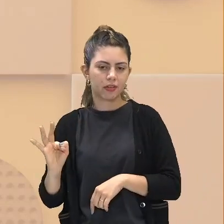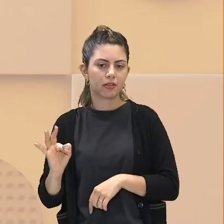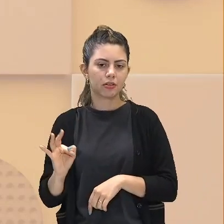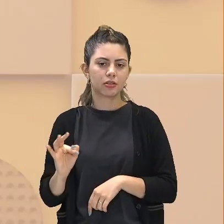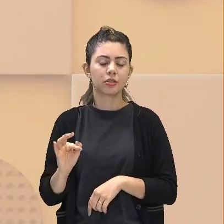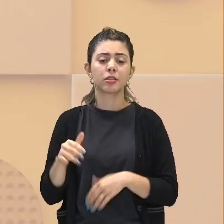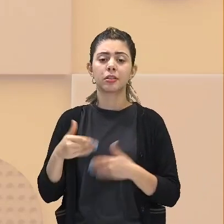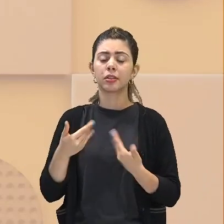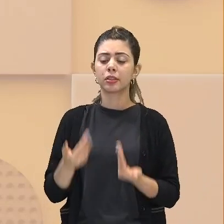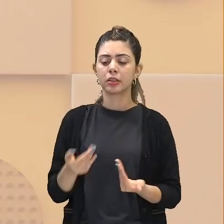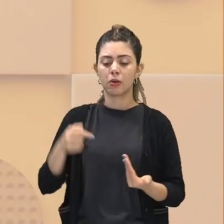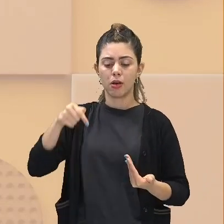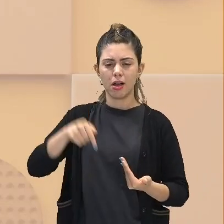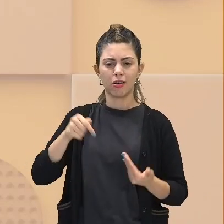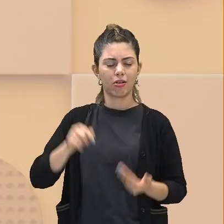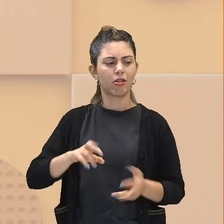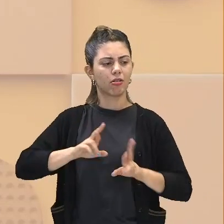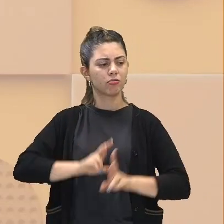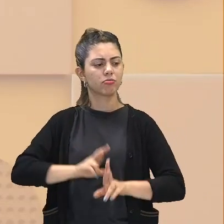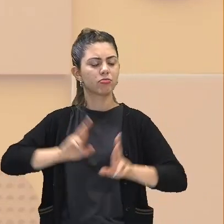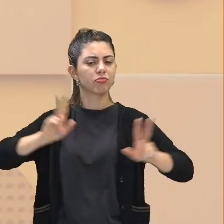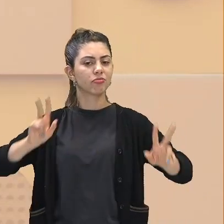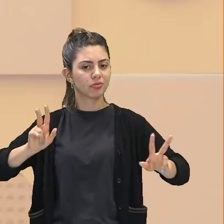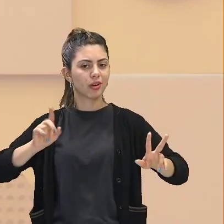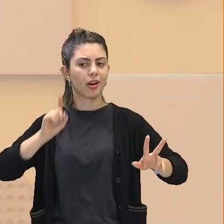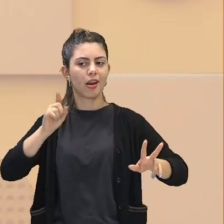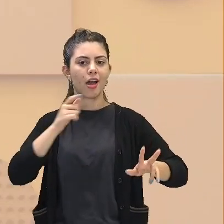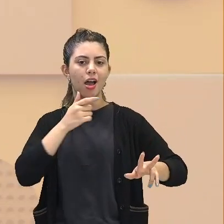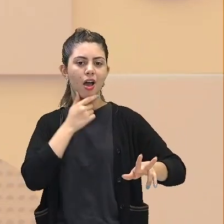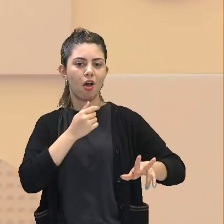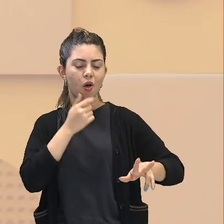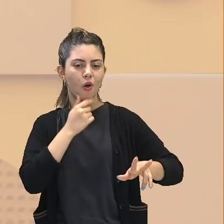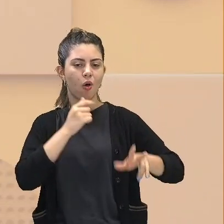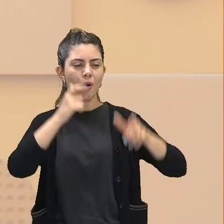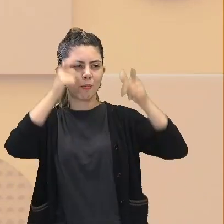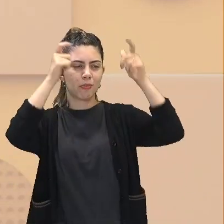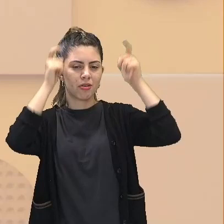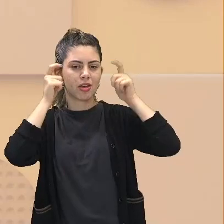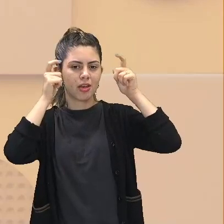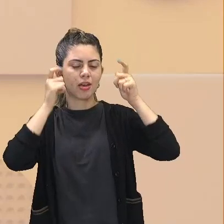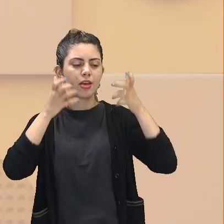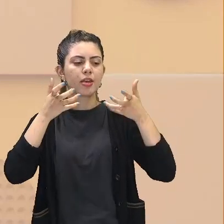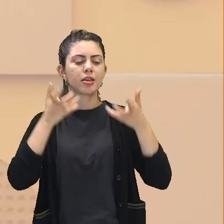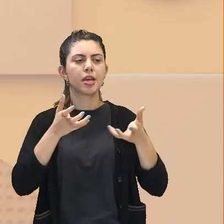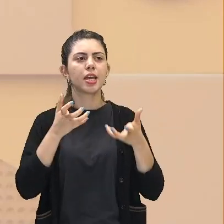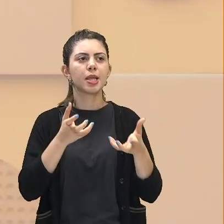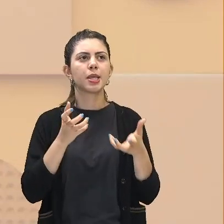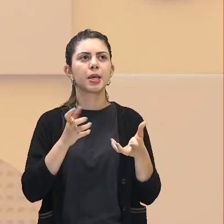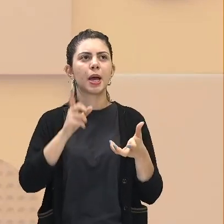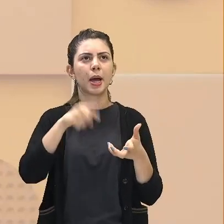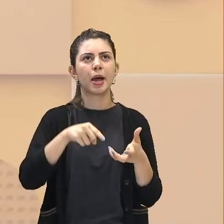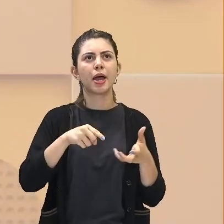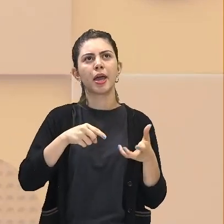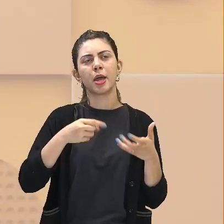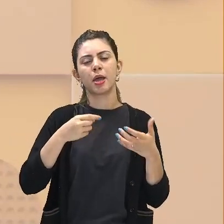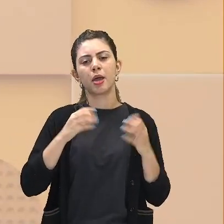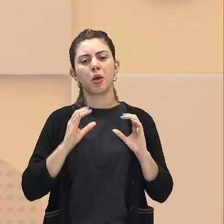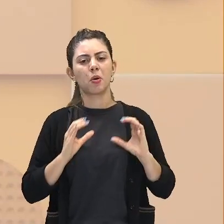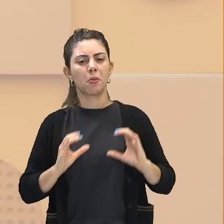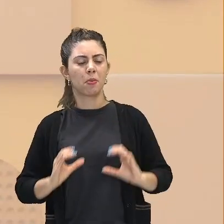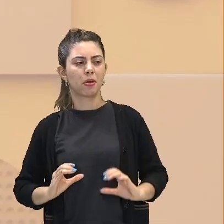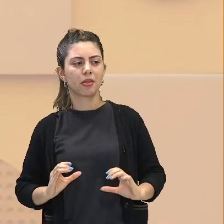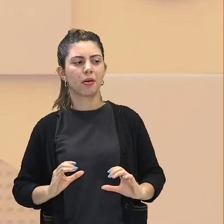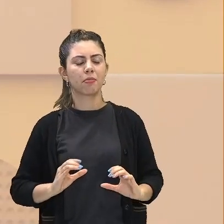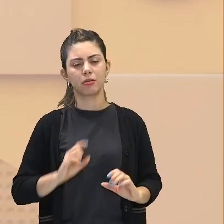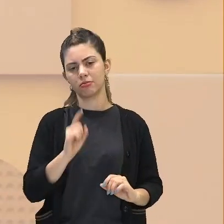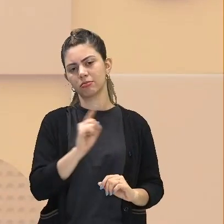observou nos outros movimentos reformistas, ali com o Wycliffe na Inglaterra, com o John Hus